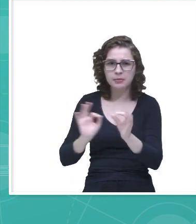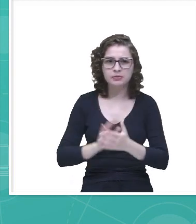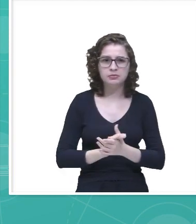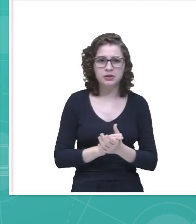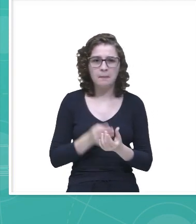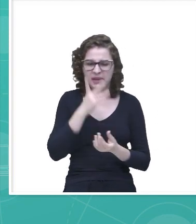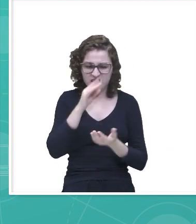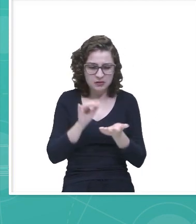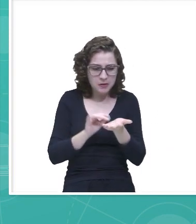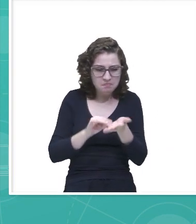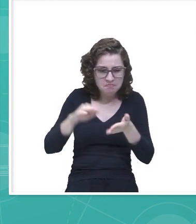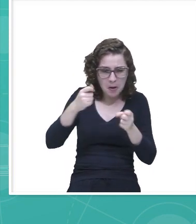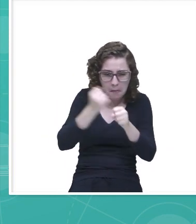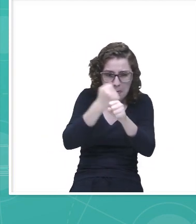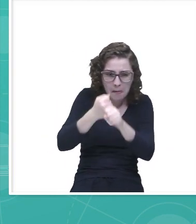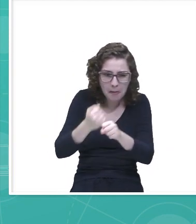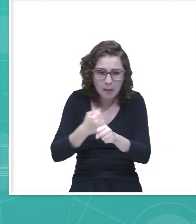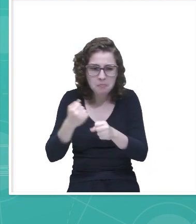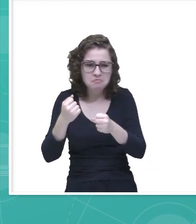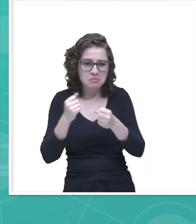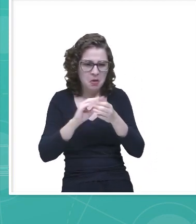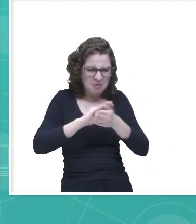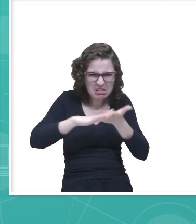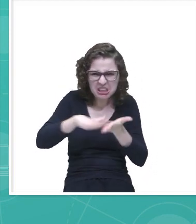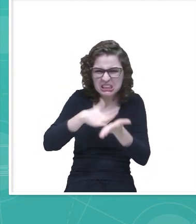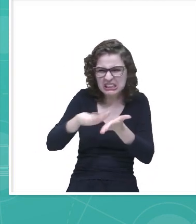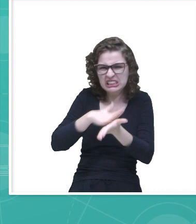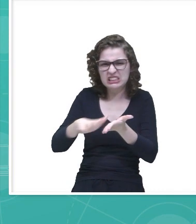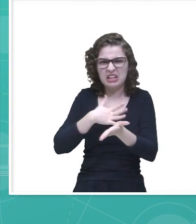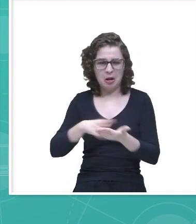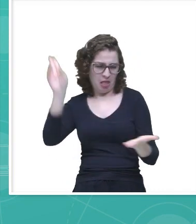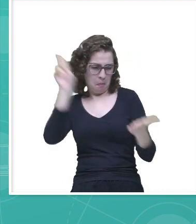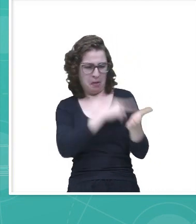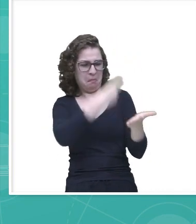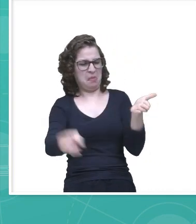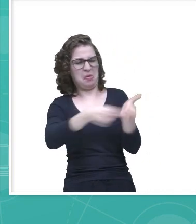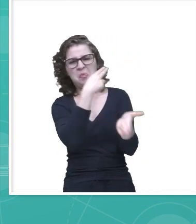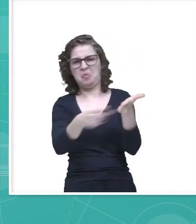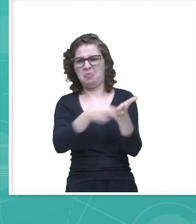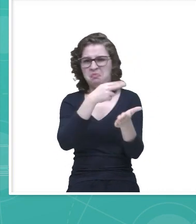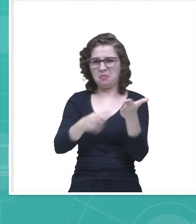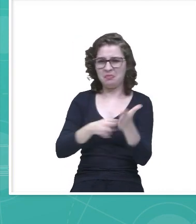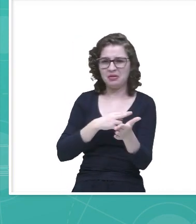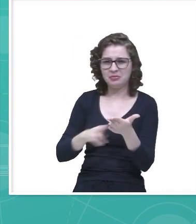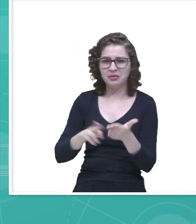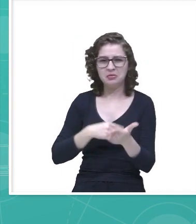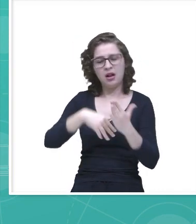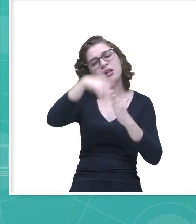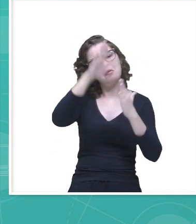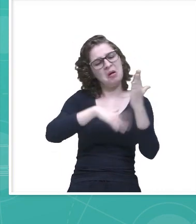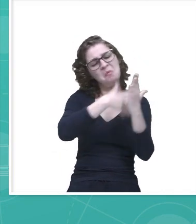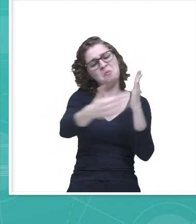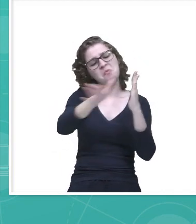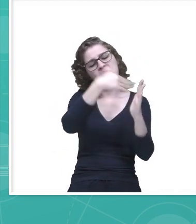grossa, marteladas, ásperas, tá? Técnica violenta. O pincel ou espátula vai e vem